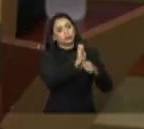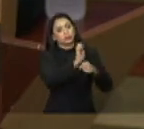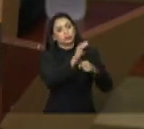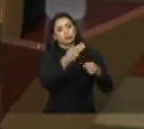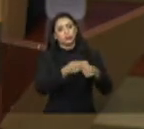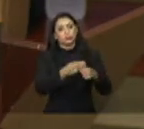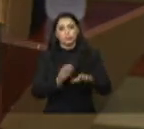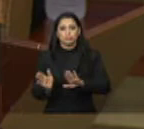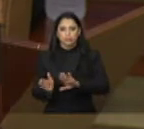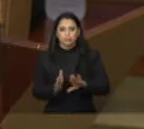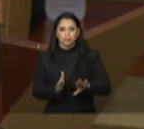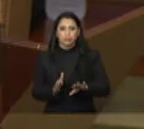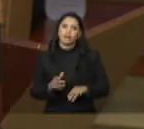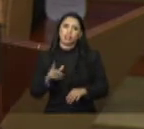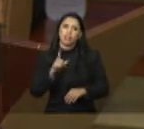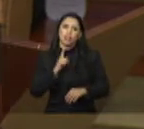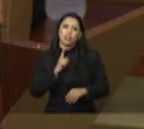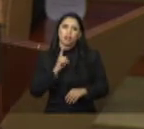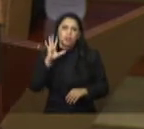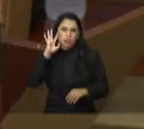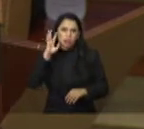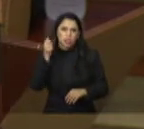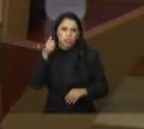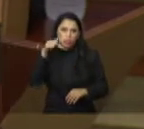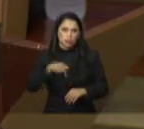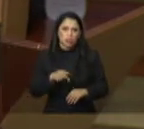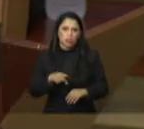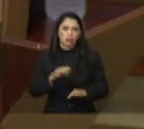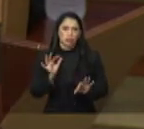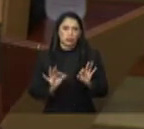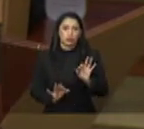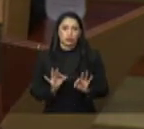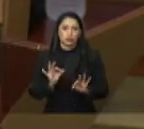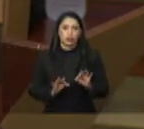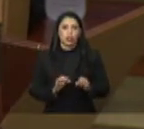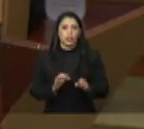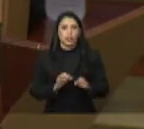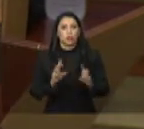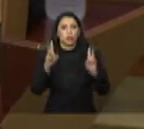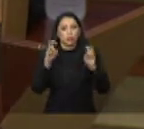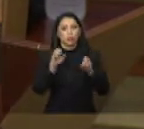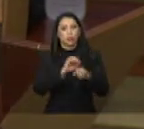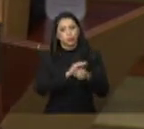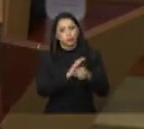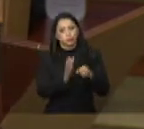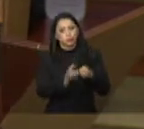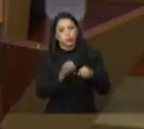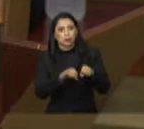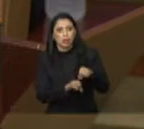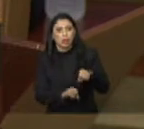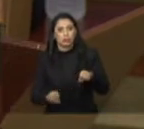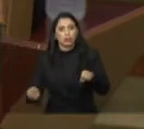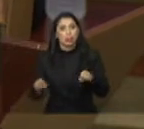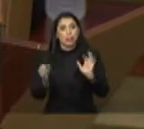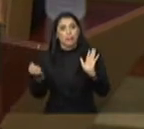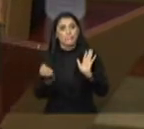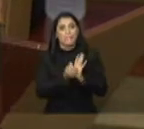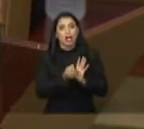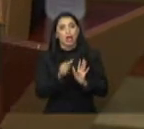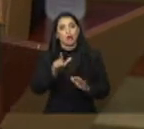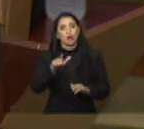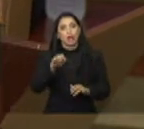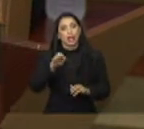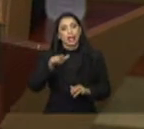recentemente nós decidimos aqui a questão do saneamento básico legal do saneamento